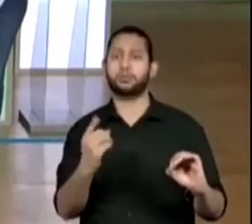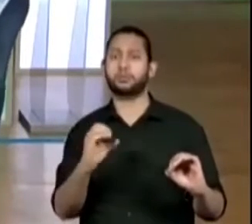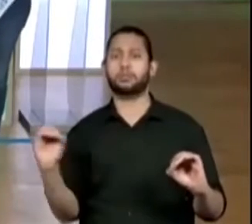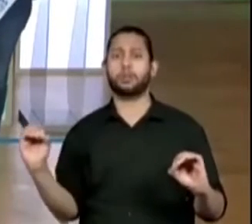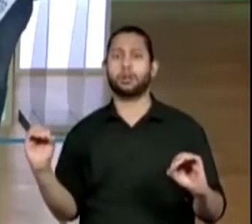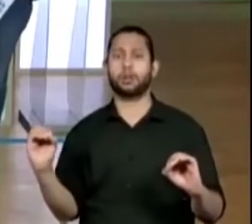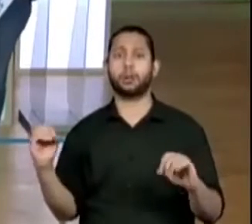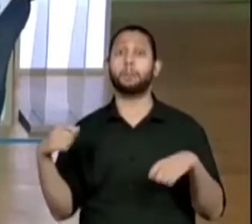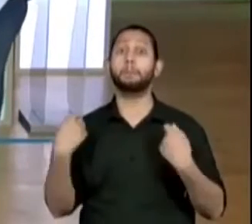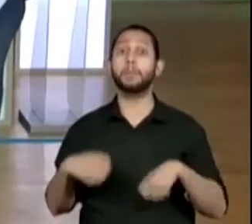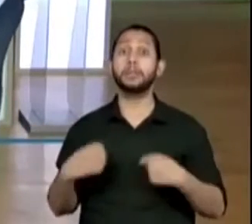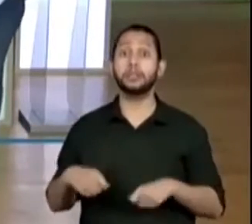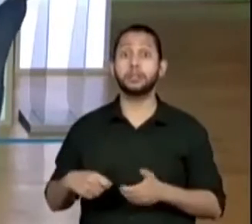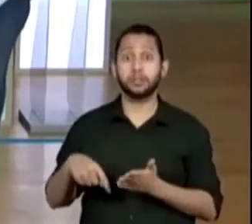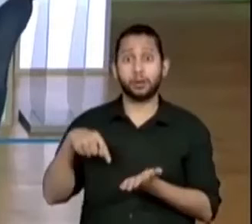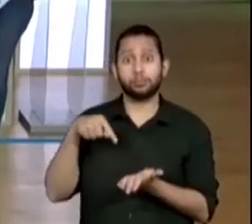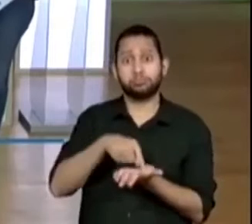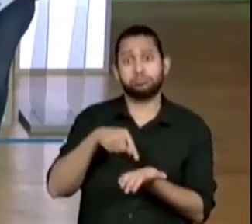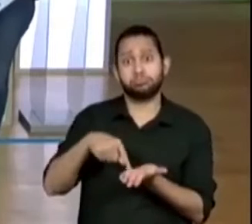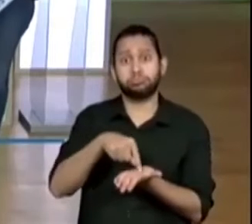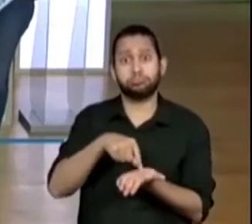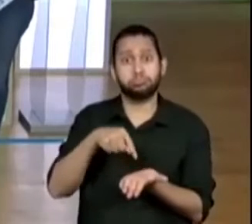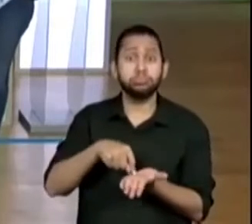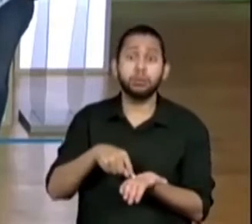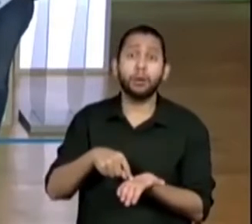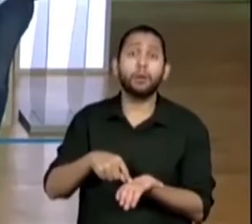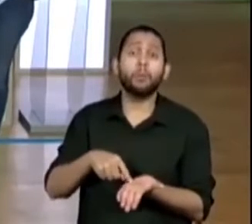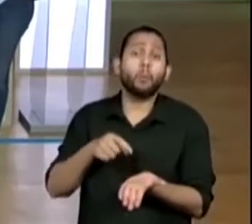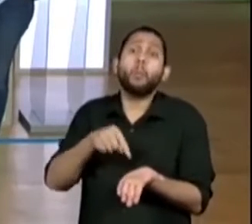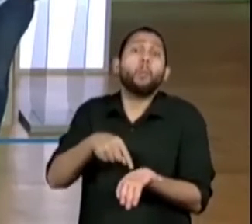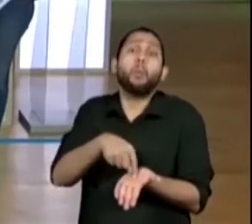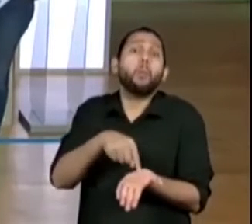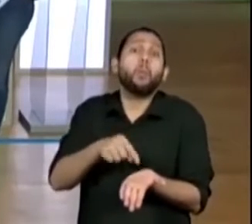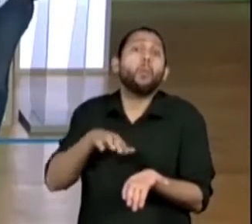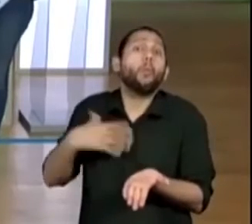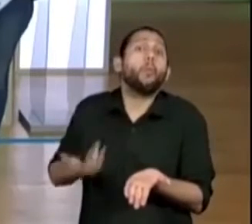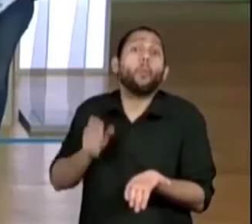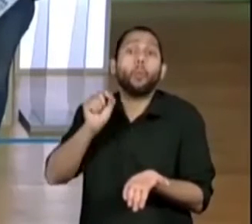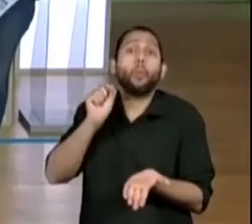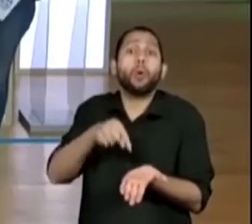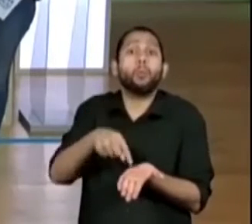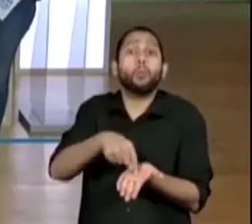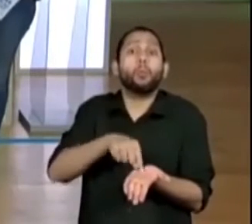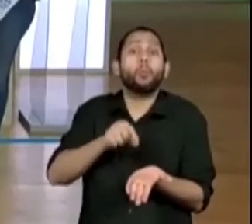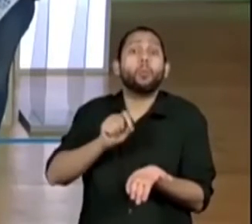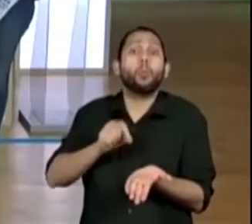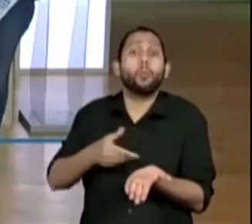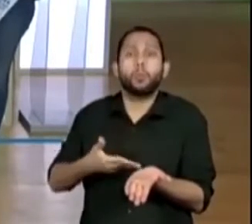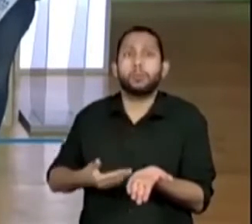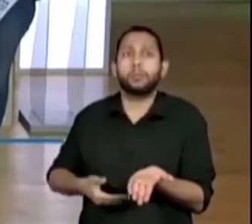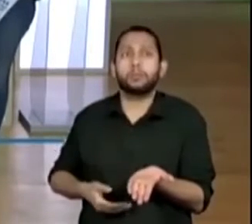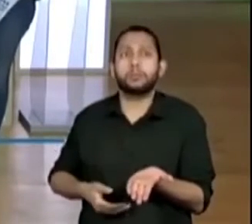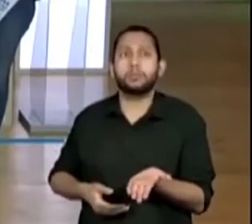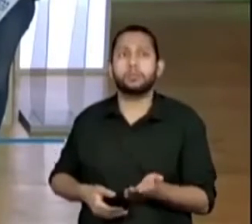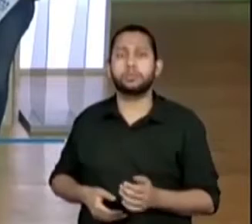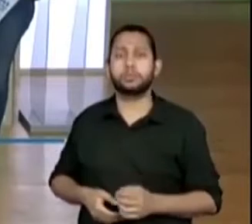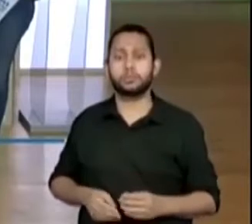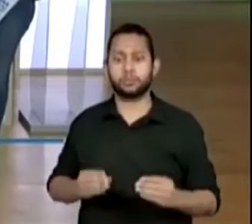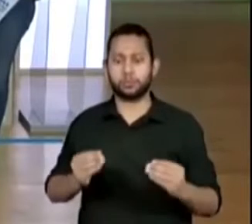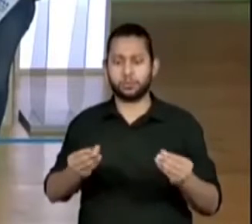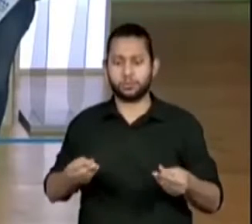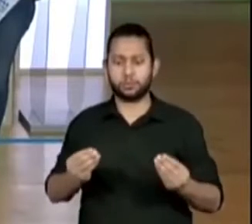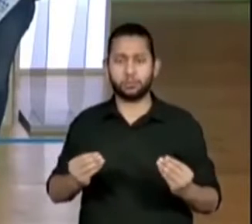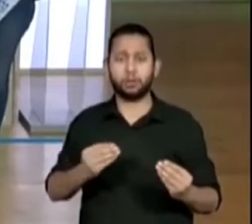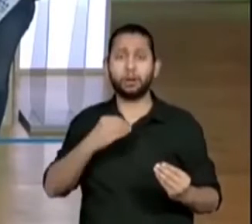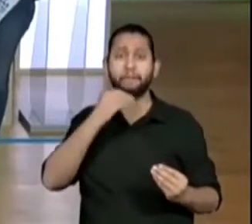100. Só que eu tenho que realizar um comando. Qual é esse comando? E aí, pessoal? Acho que minha calculadora